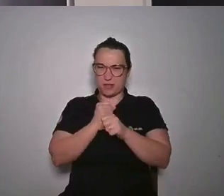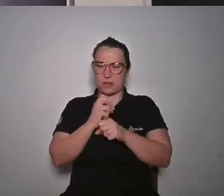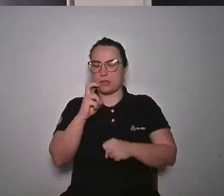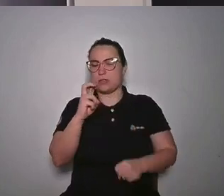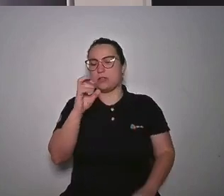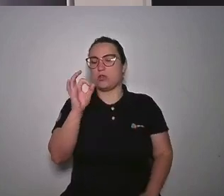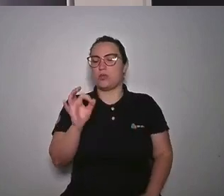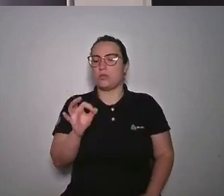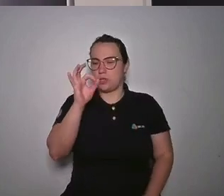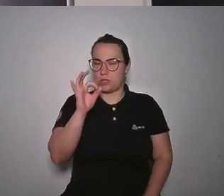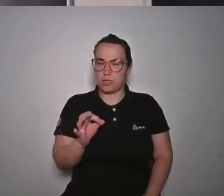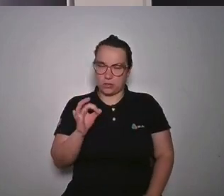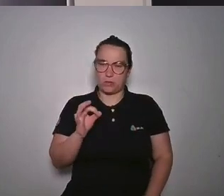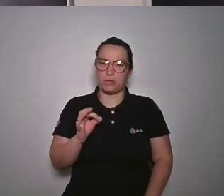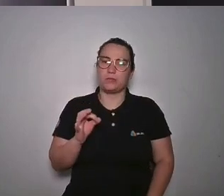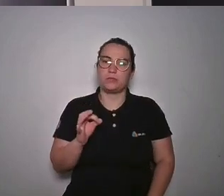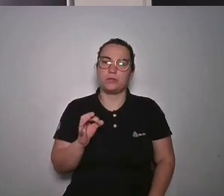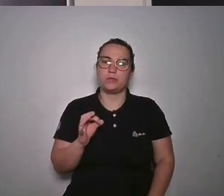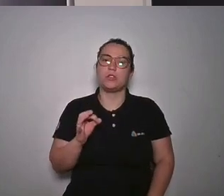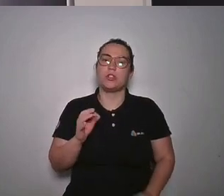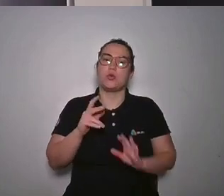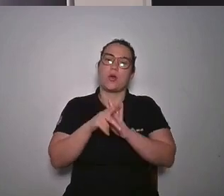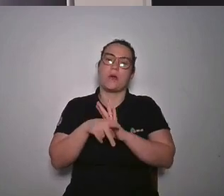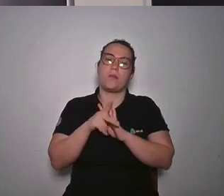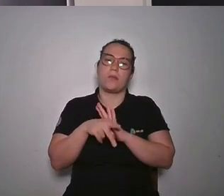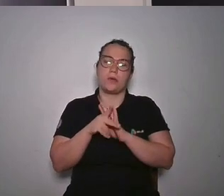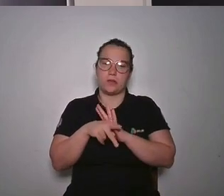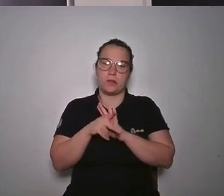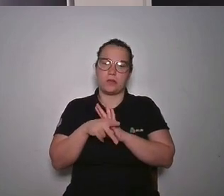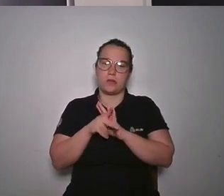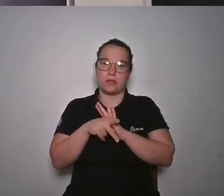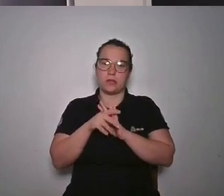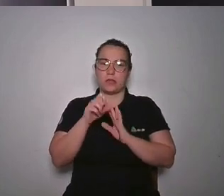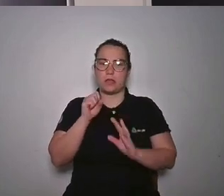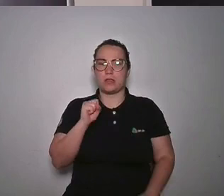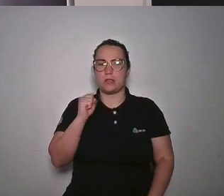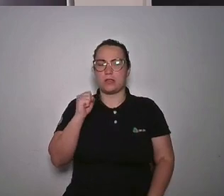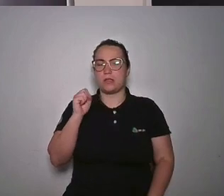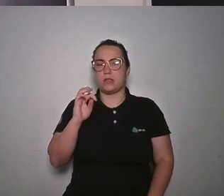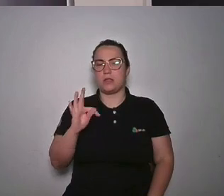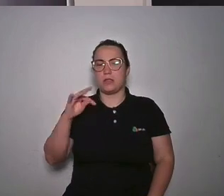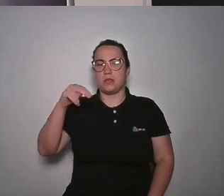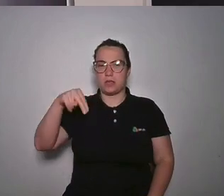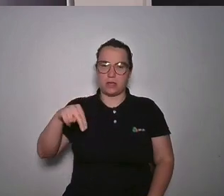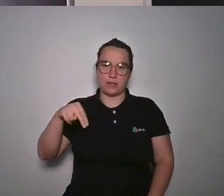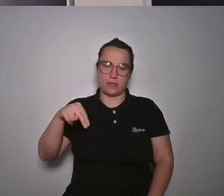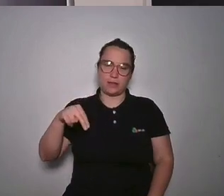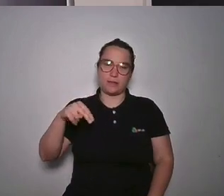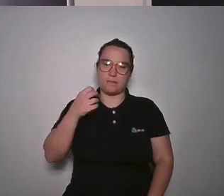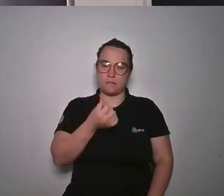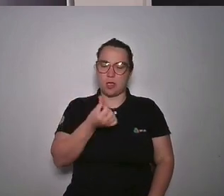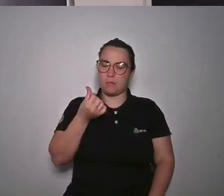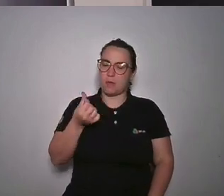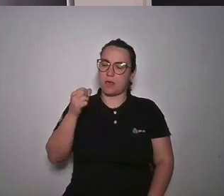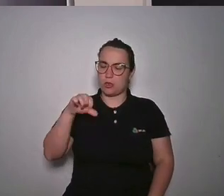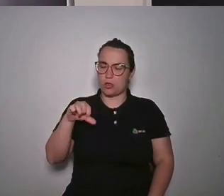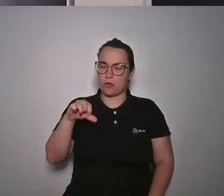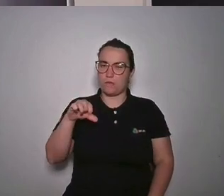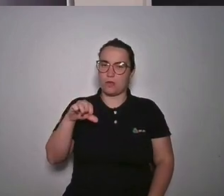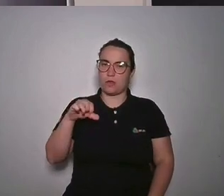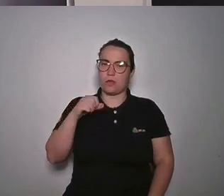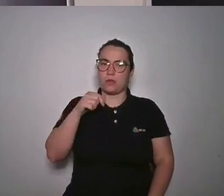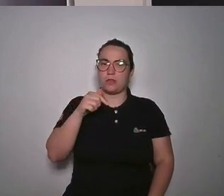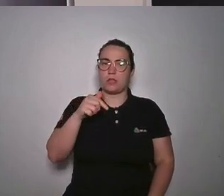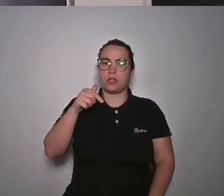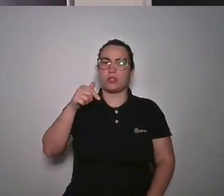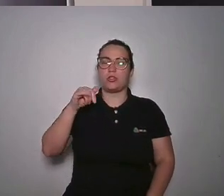5%, em conformidade com a portaria da STN, né, Secretaria do Tesouro Nacional, 669, de 7 de